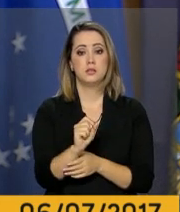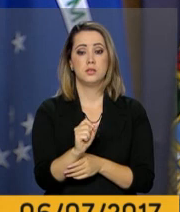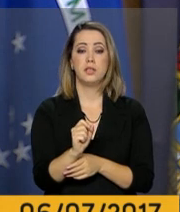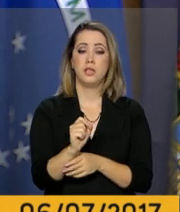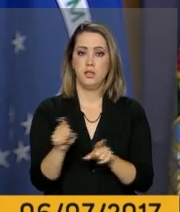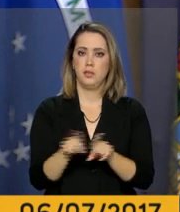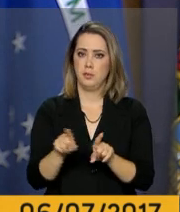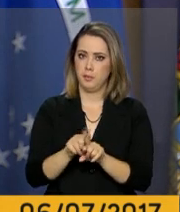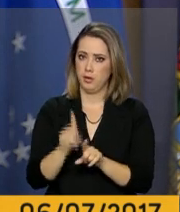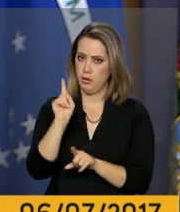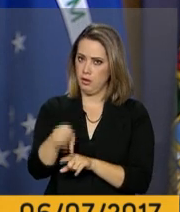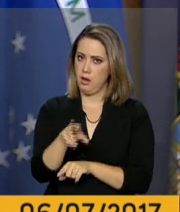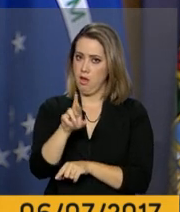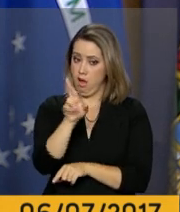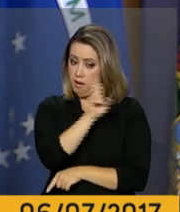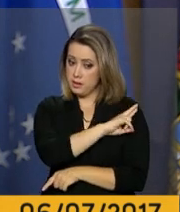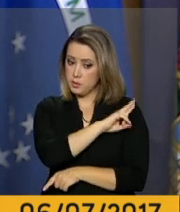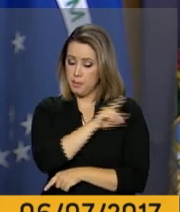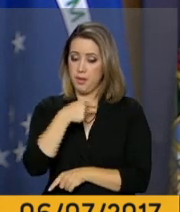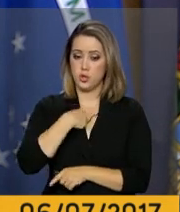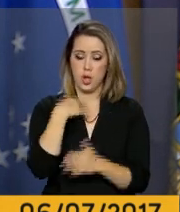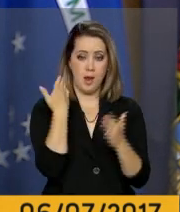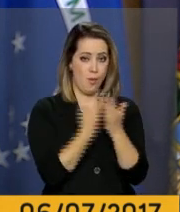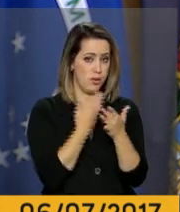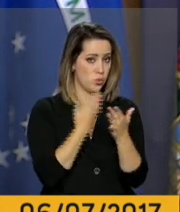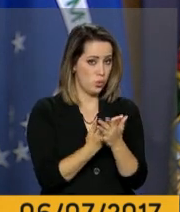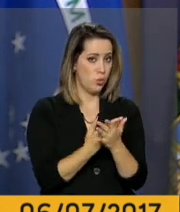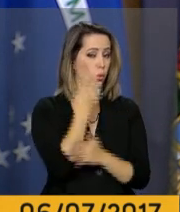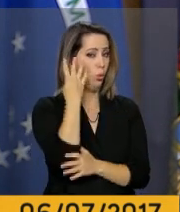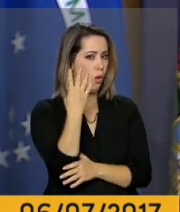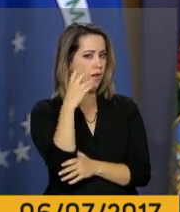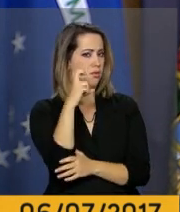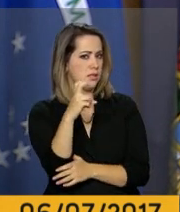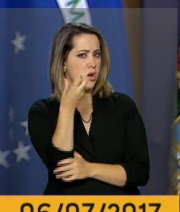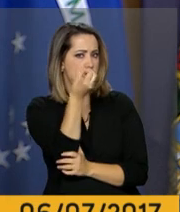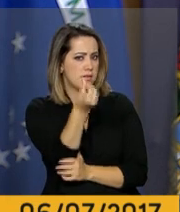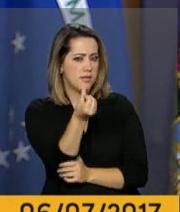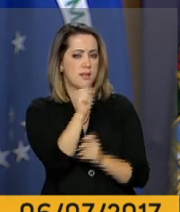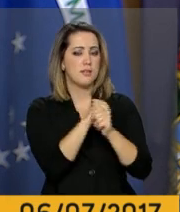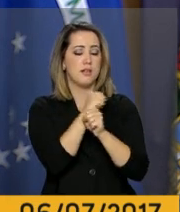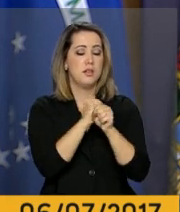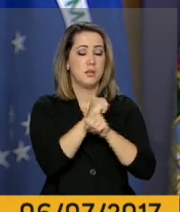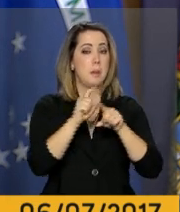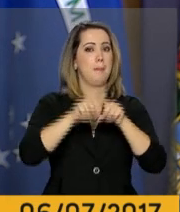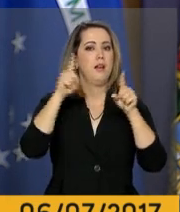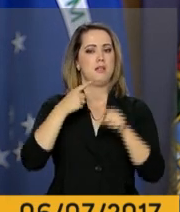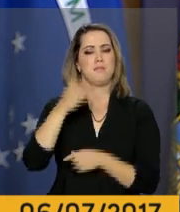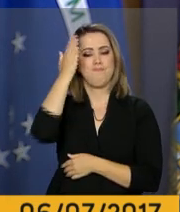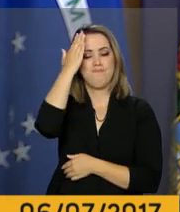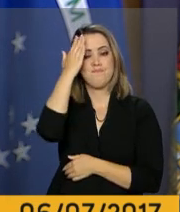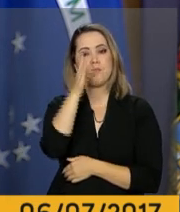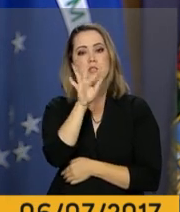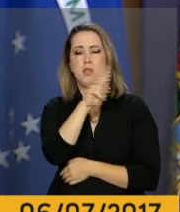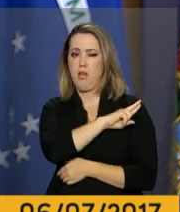responsabilidade ou seja eu estudo durante quatro cinco seis anos mas sei que tem uma responsabilidade de